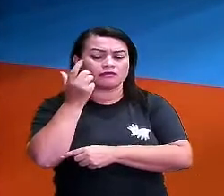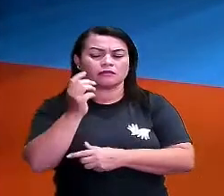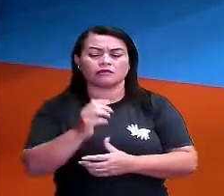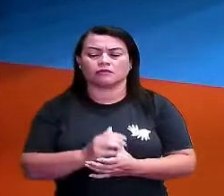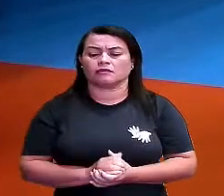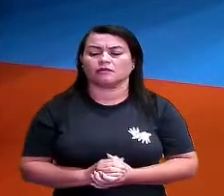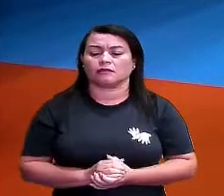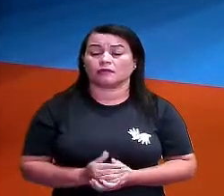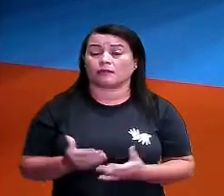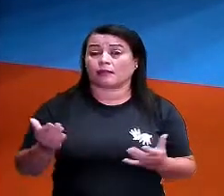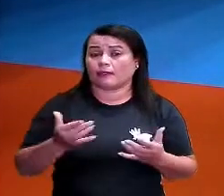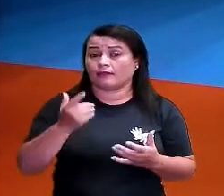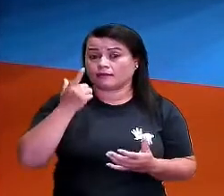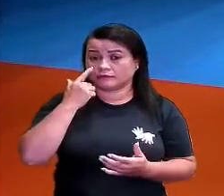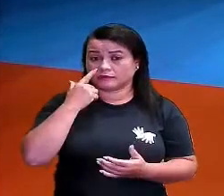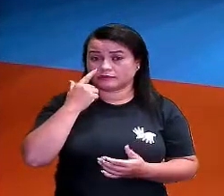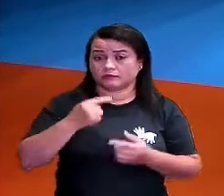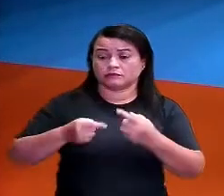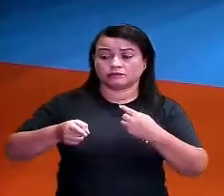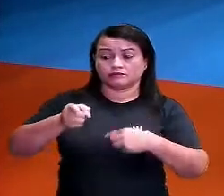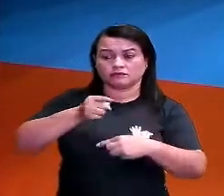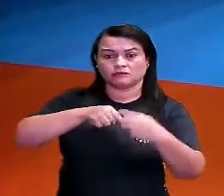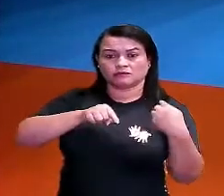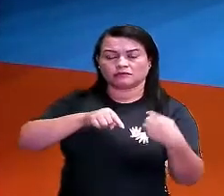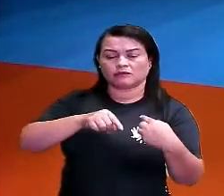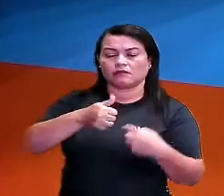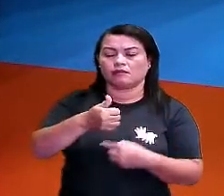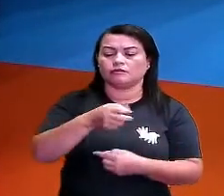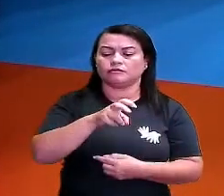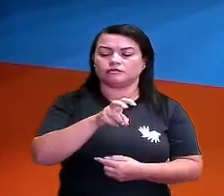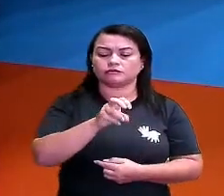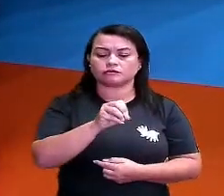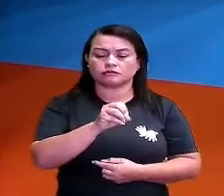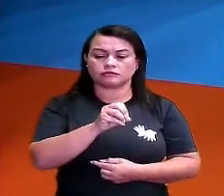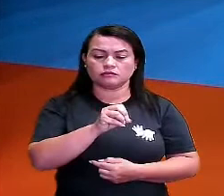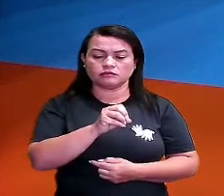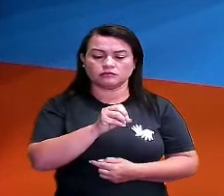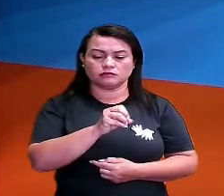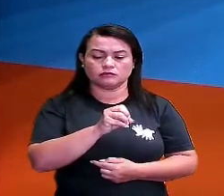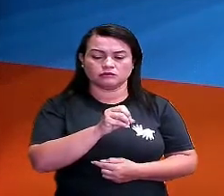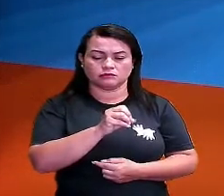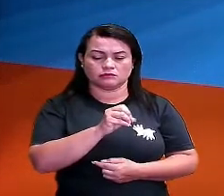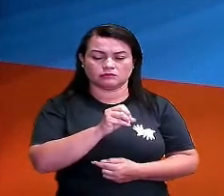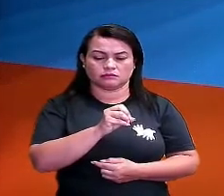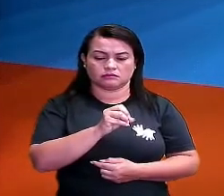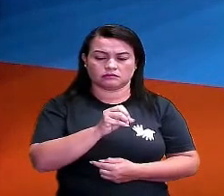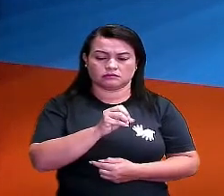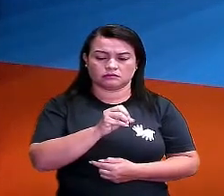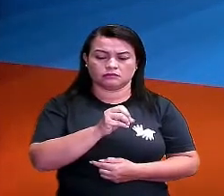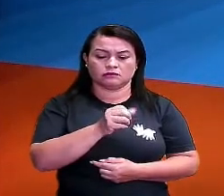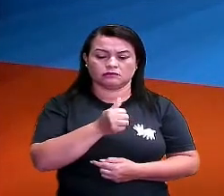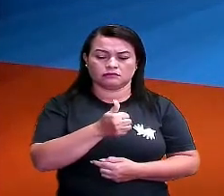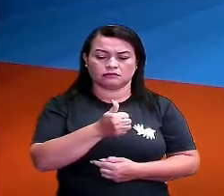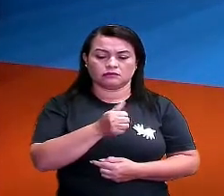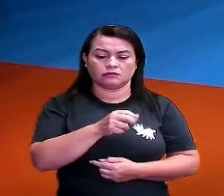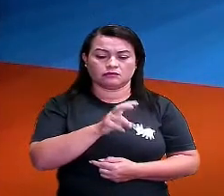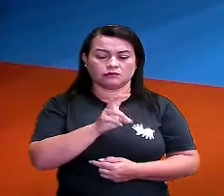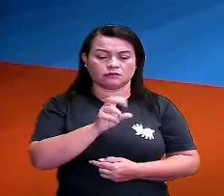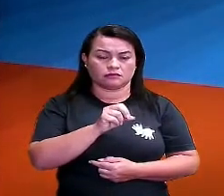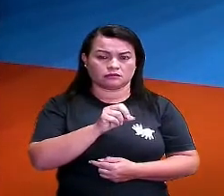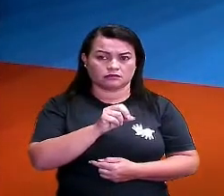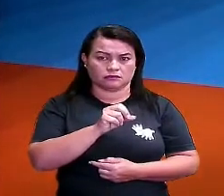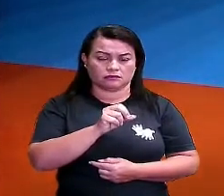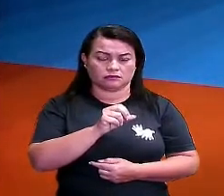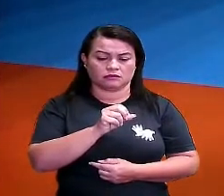pedindo? Vamos à ordem contrária. 150, eu vou começar. No final, ele não pediu para multiplicar por 5 o resultado